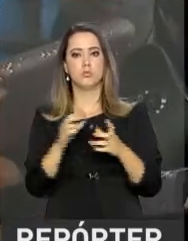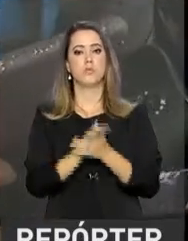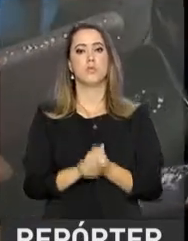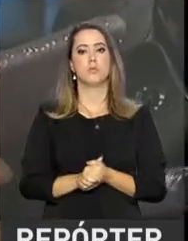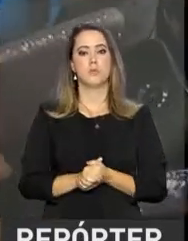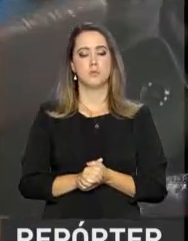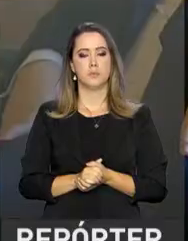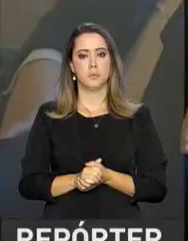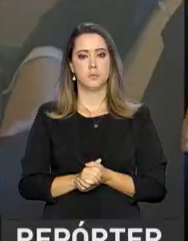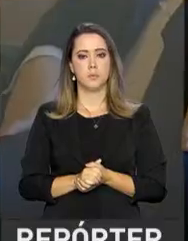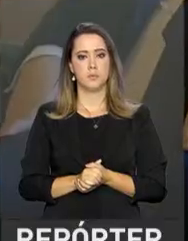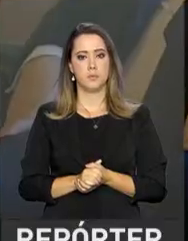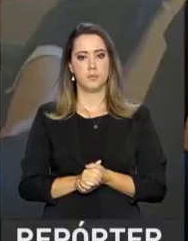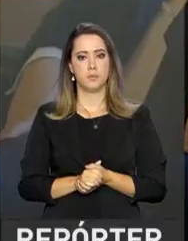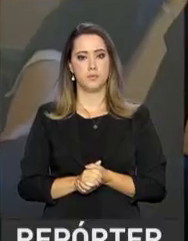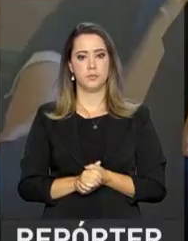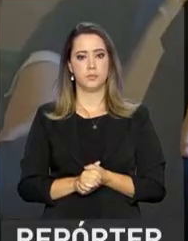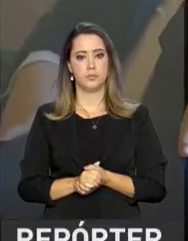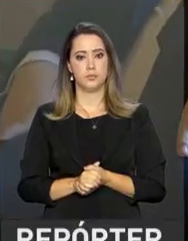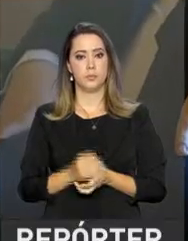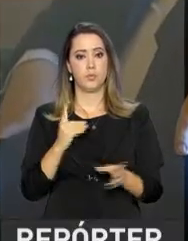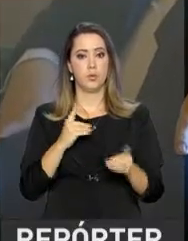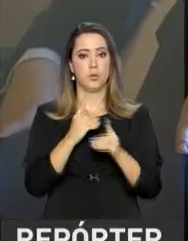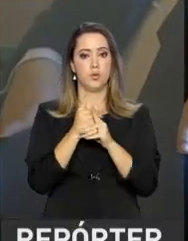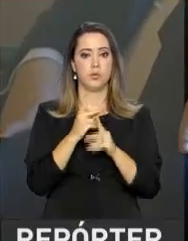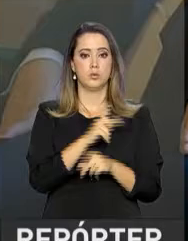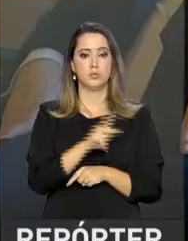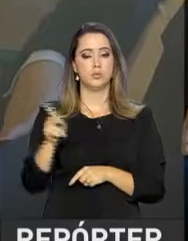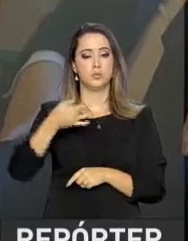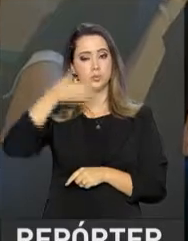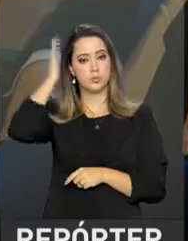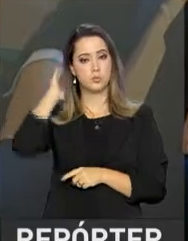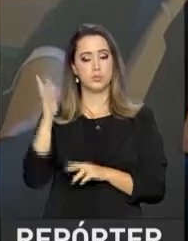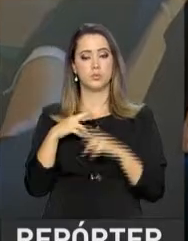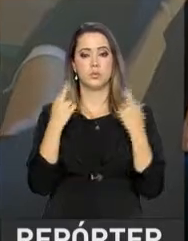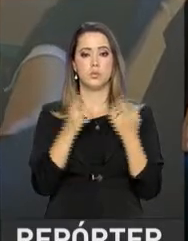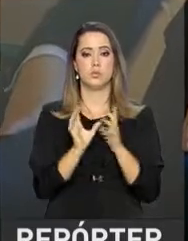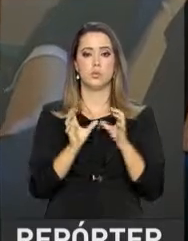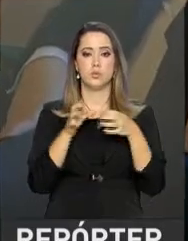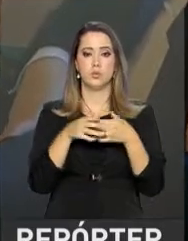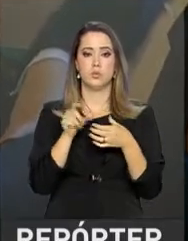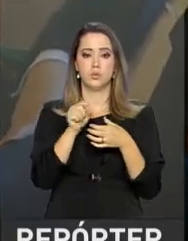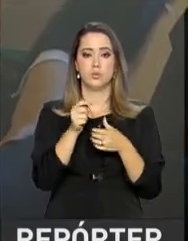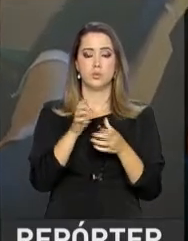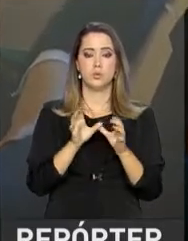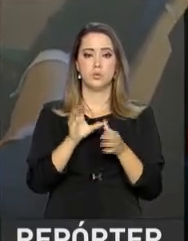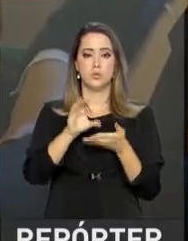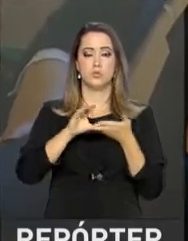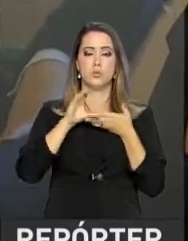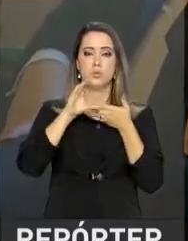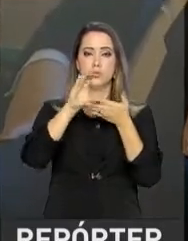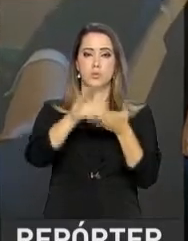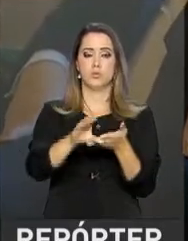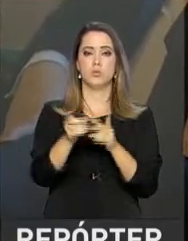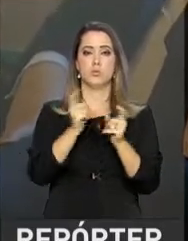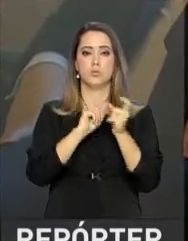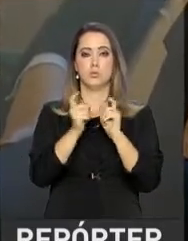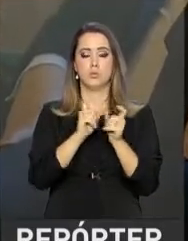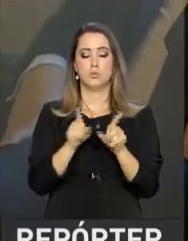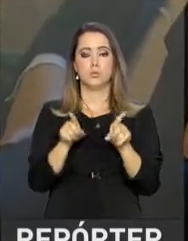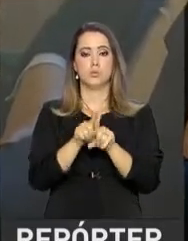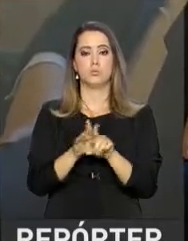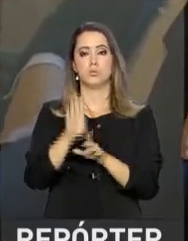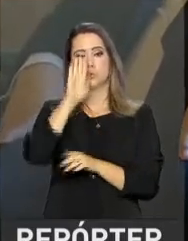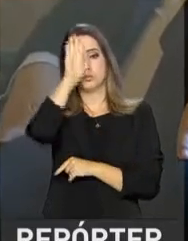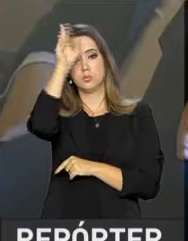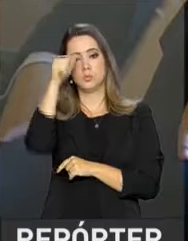its infrastructure. A agenda de Temer incluiu reunião com o presidente do Conselho de Administração do Goldman Sachs Internacional, um